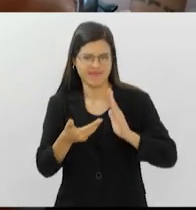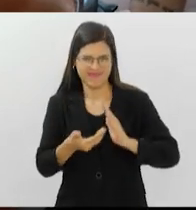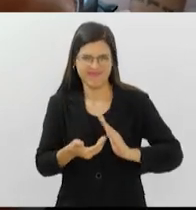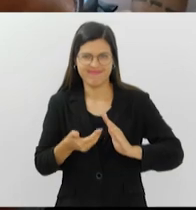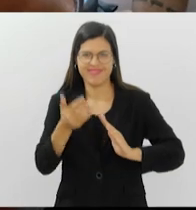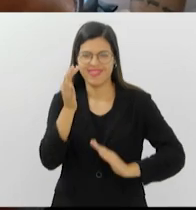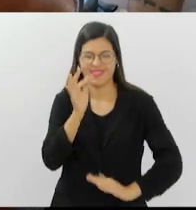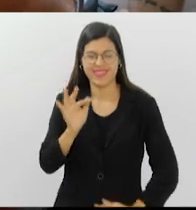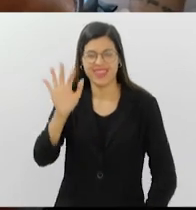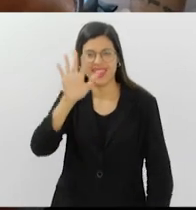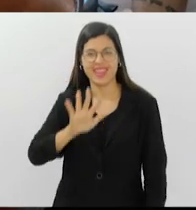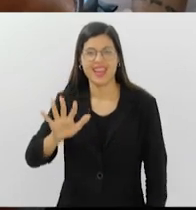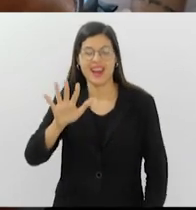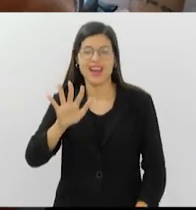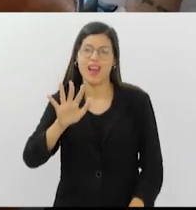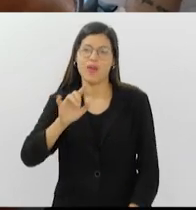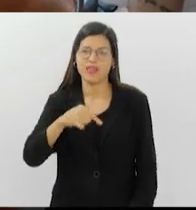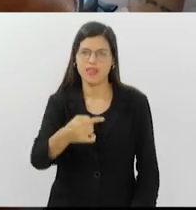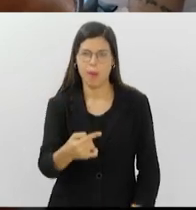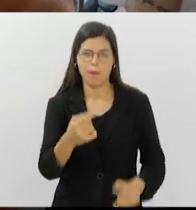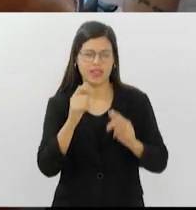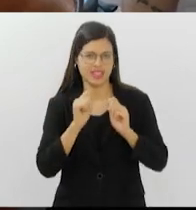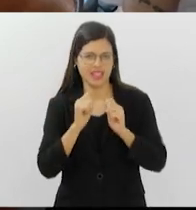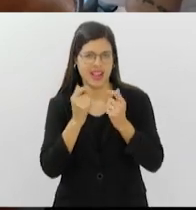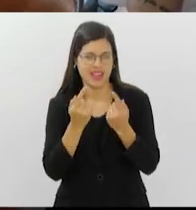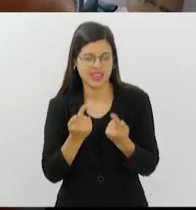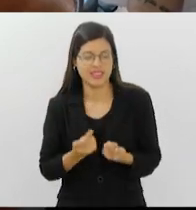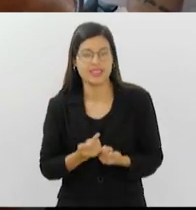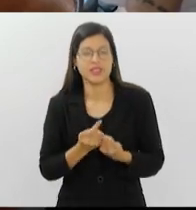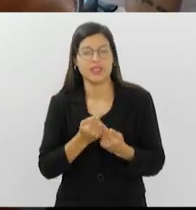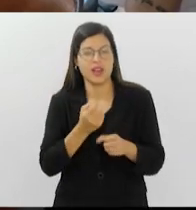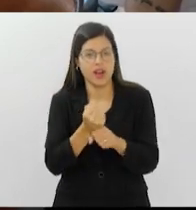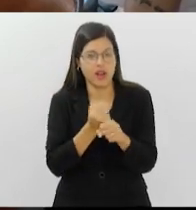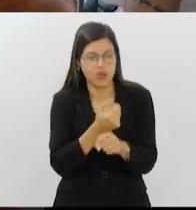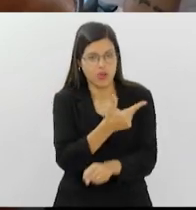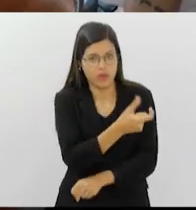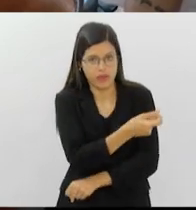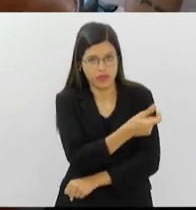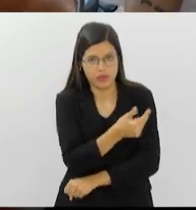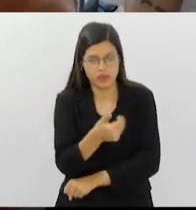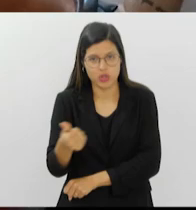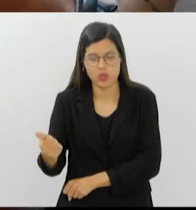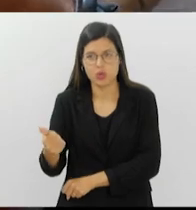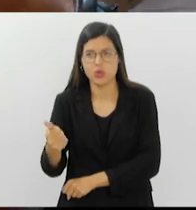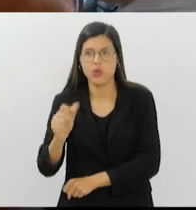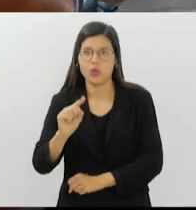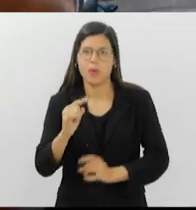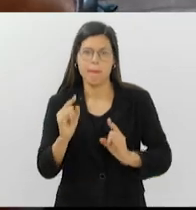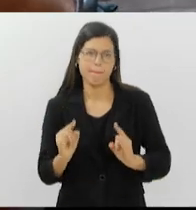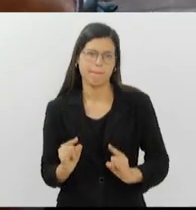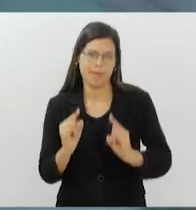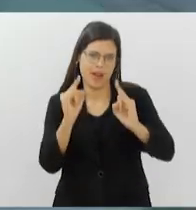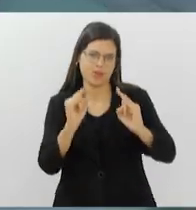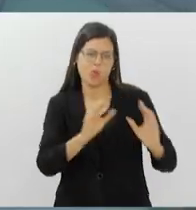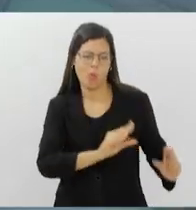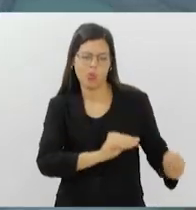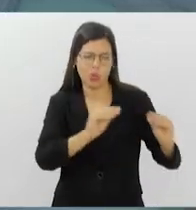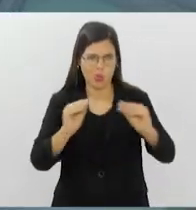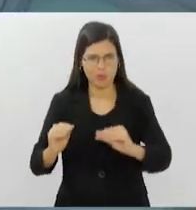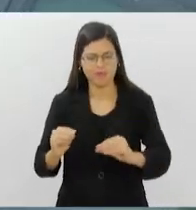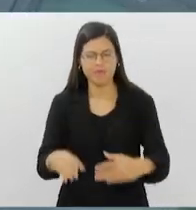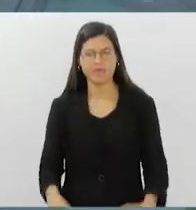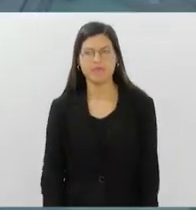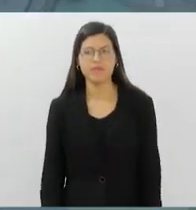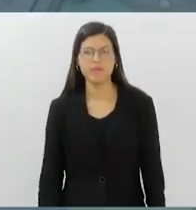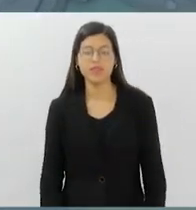recentemente a Assembleia Legislativa que em 2021 passou a funcionar num prédio na Rua da Ajuda as pinturas e